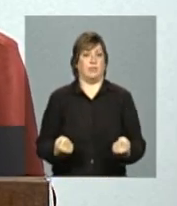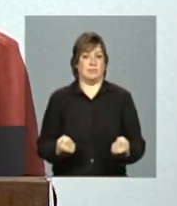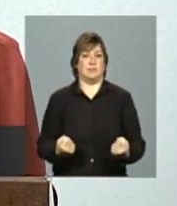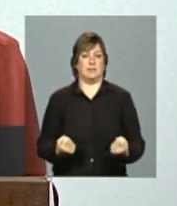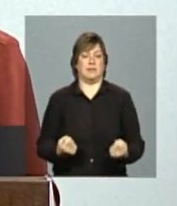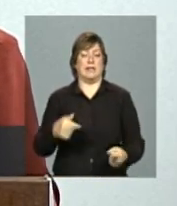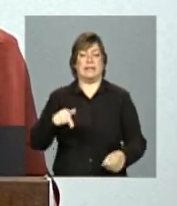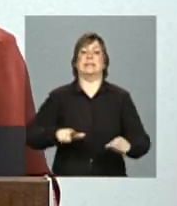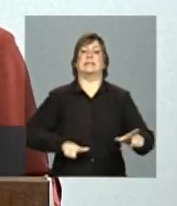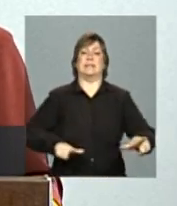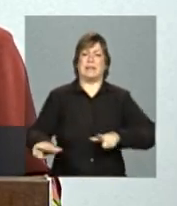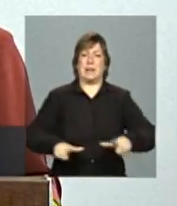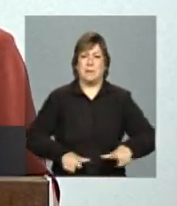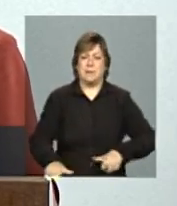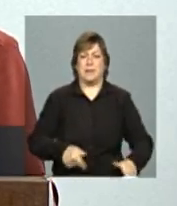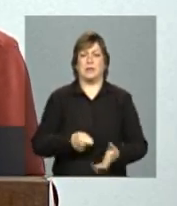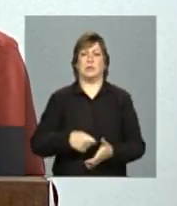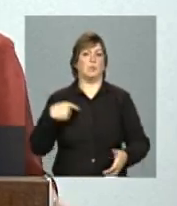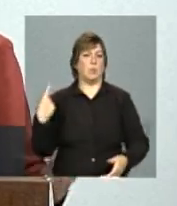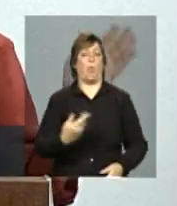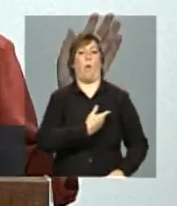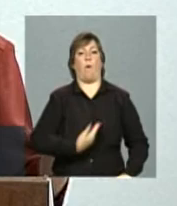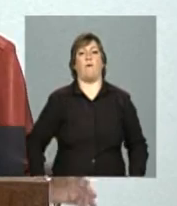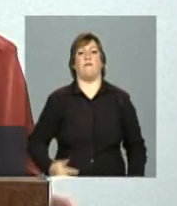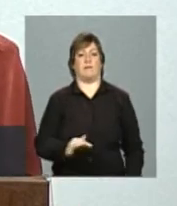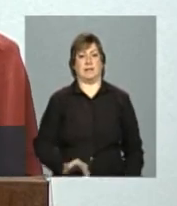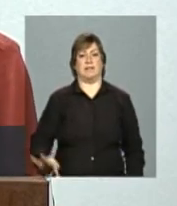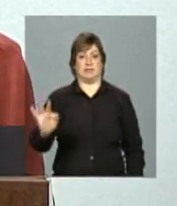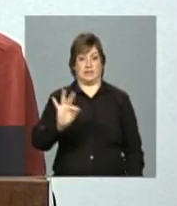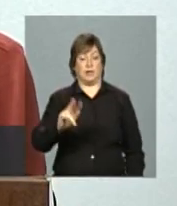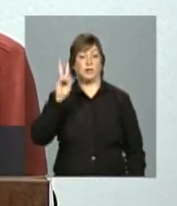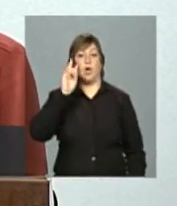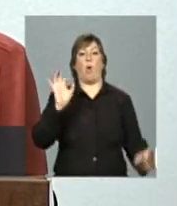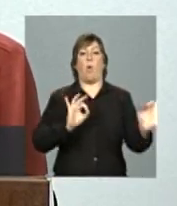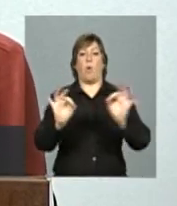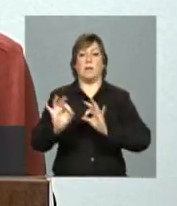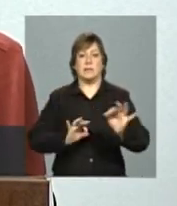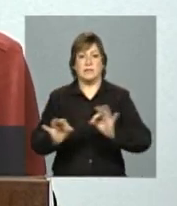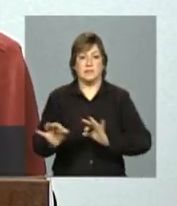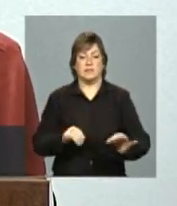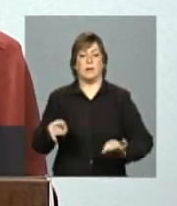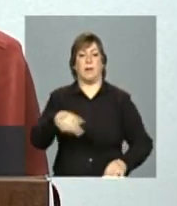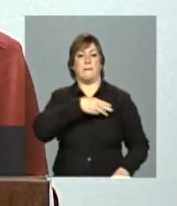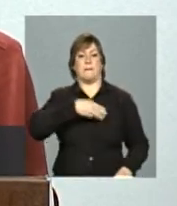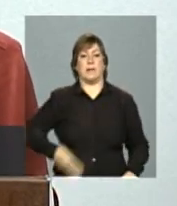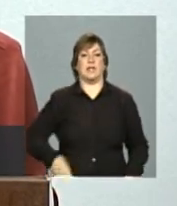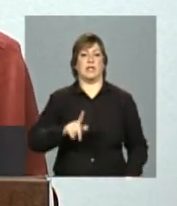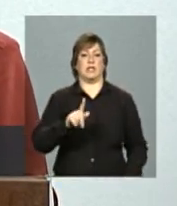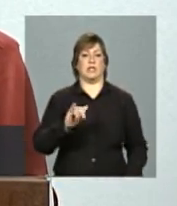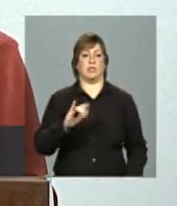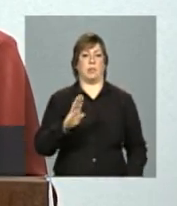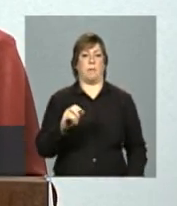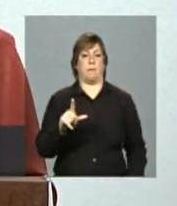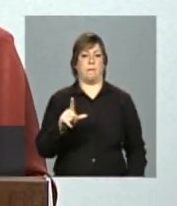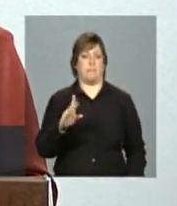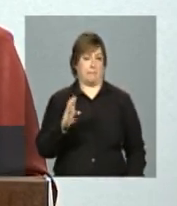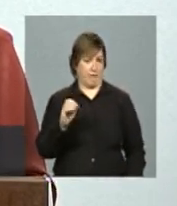exigiu o trabalho de todo o governo federal sobre a coordenação do ministro Gilberto